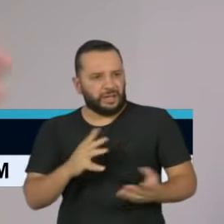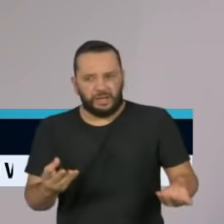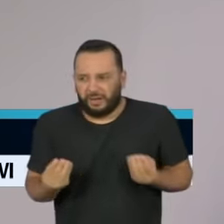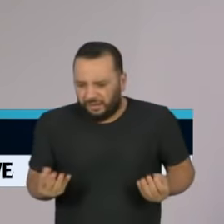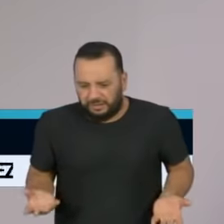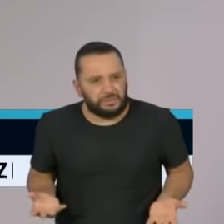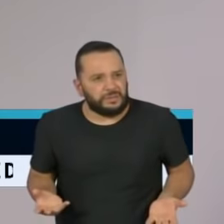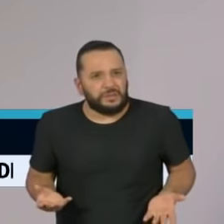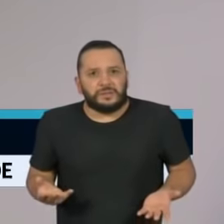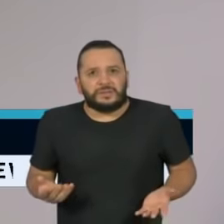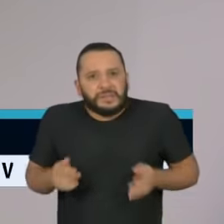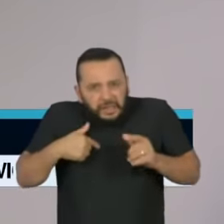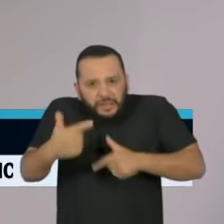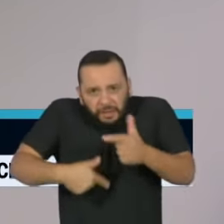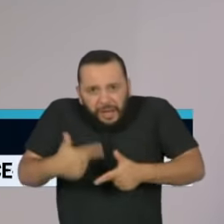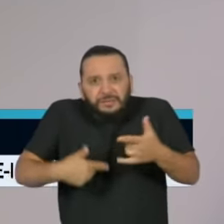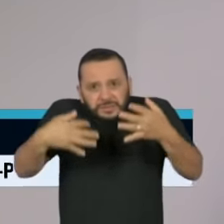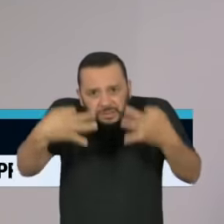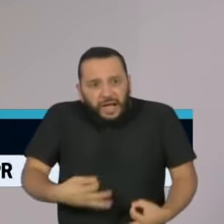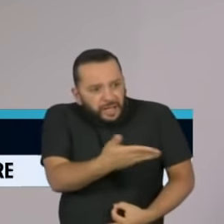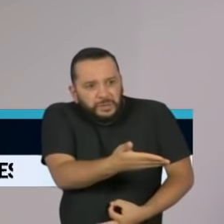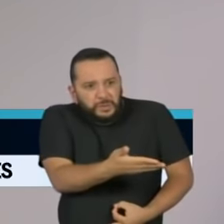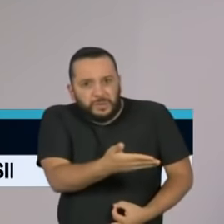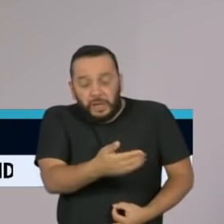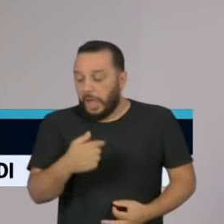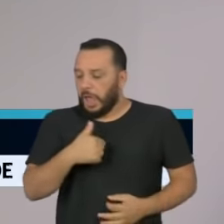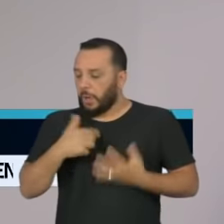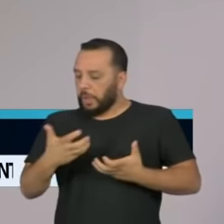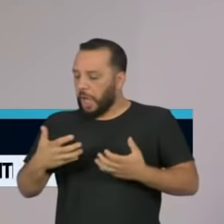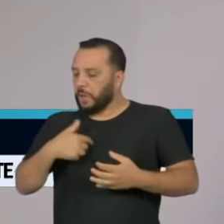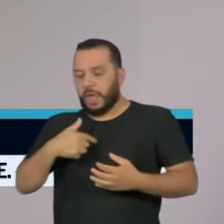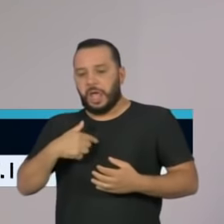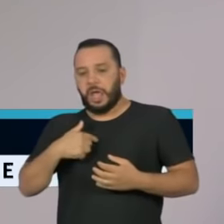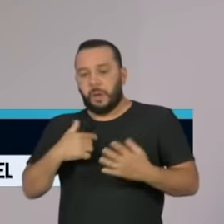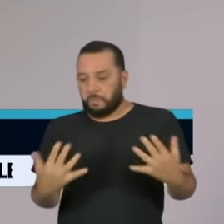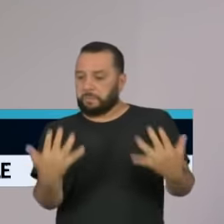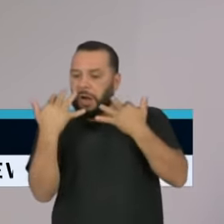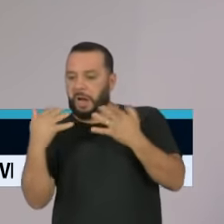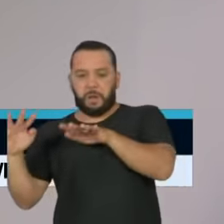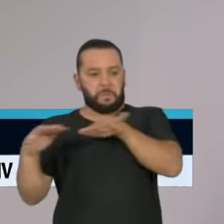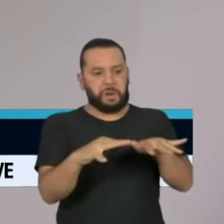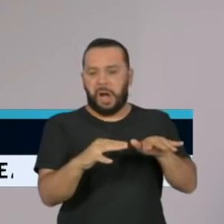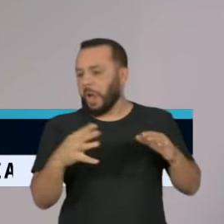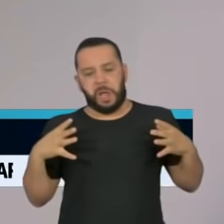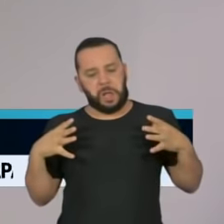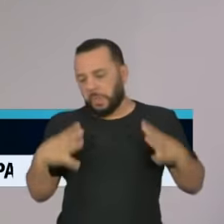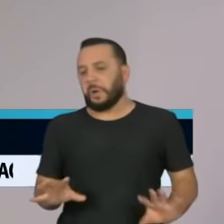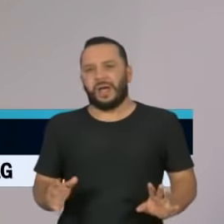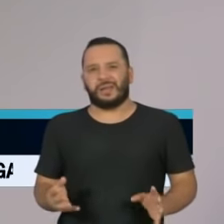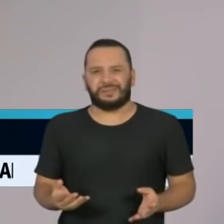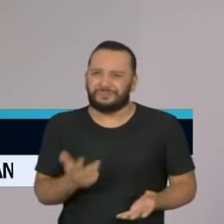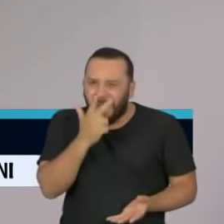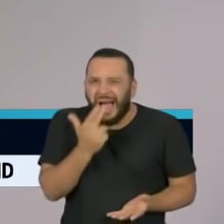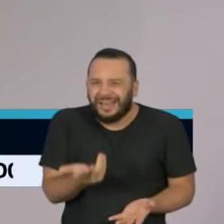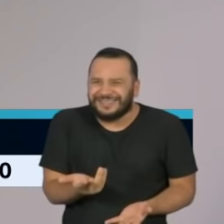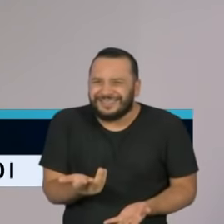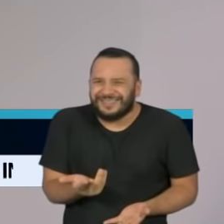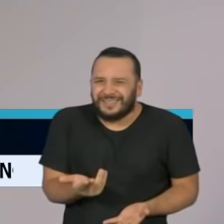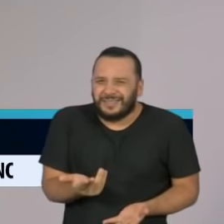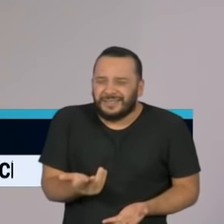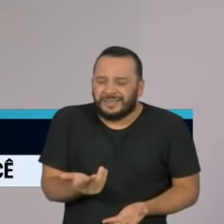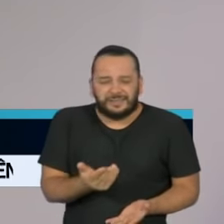fazer alguma coisa certa, desde que ele não seja o autor dessa coisa certa. Então, pedir ao